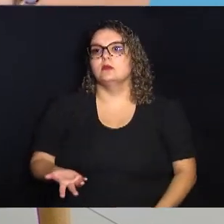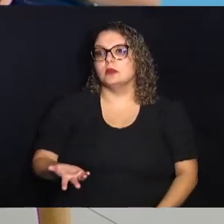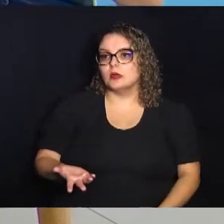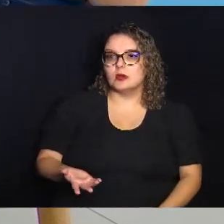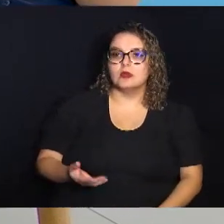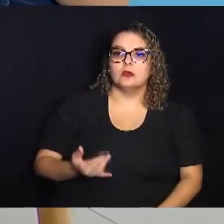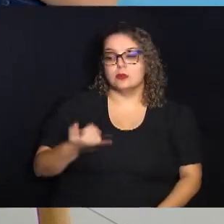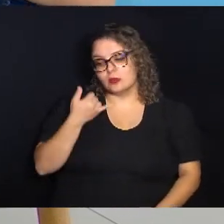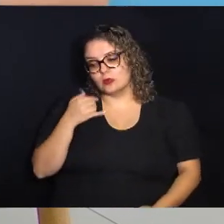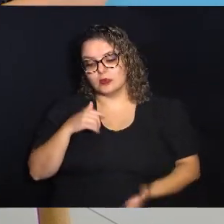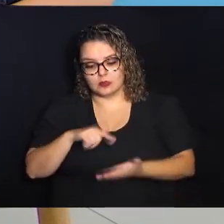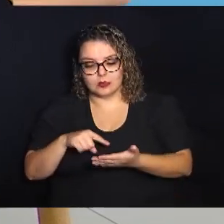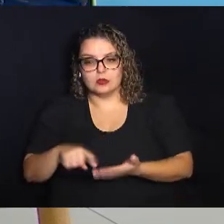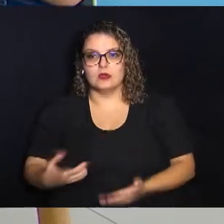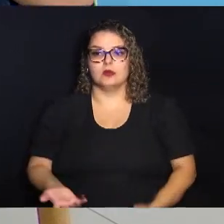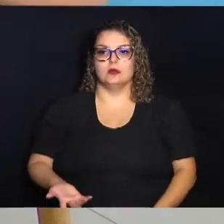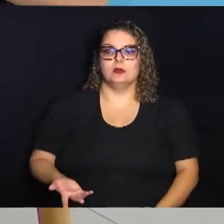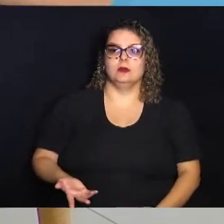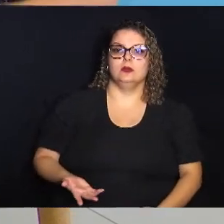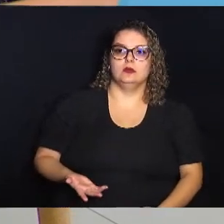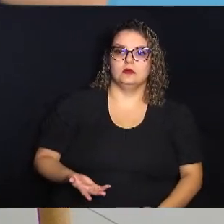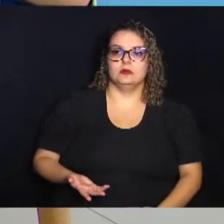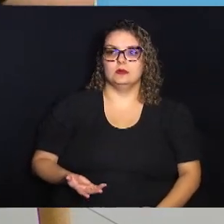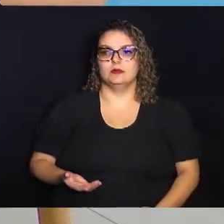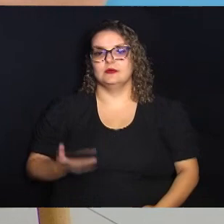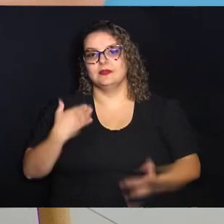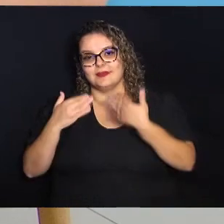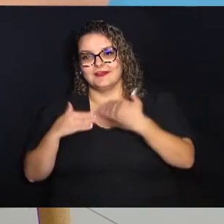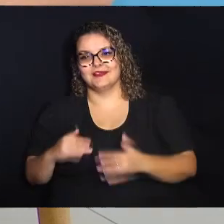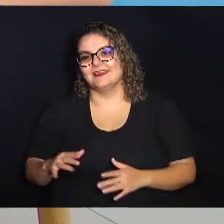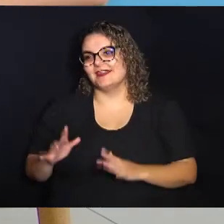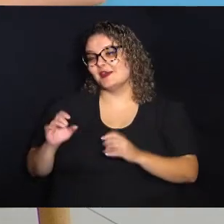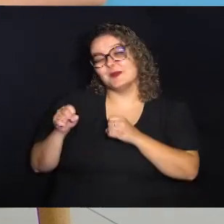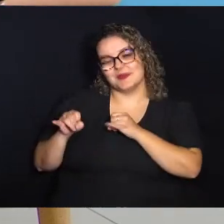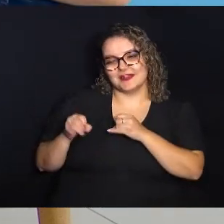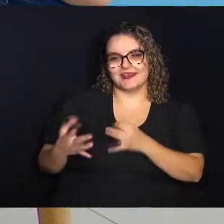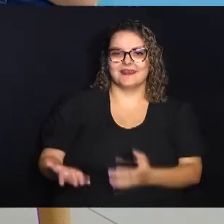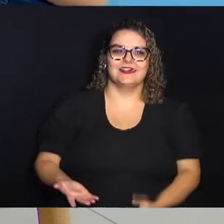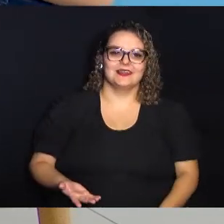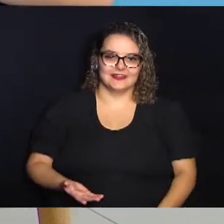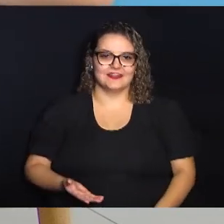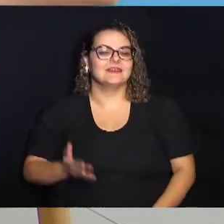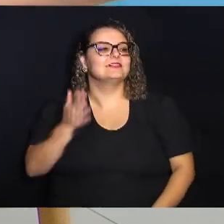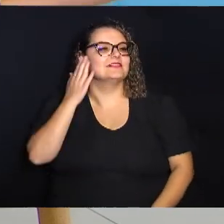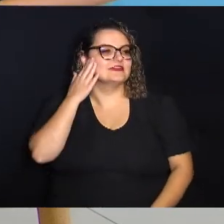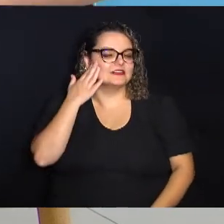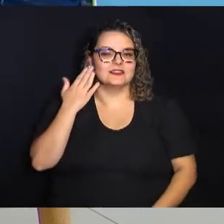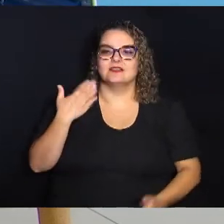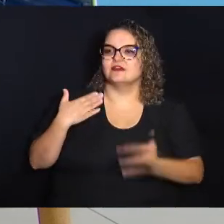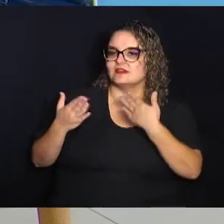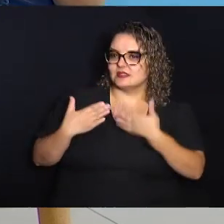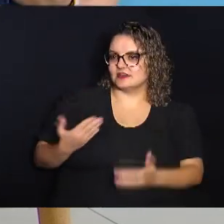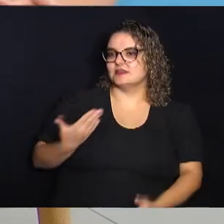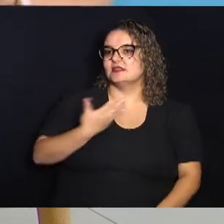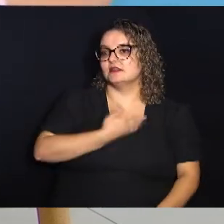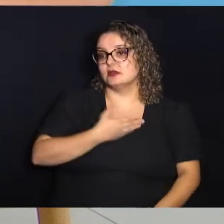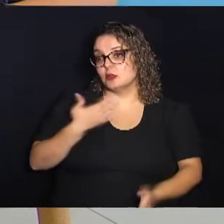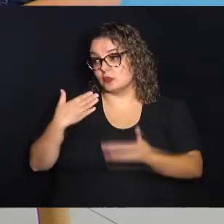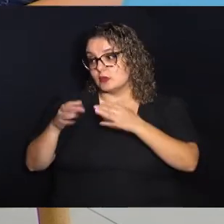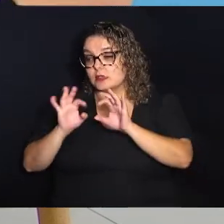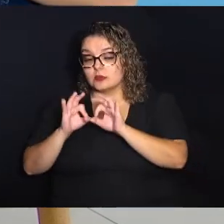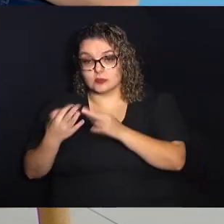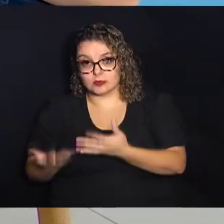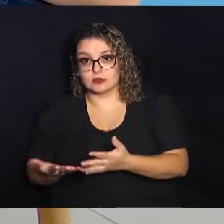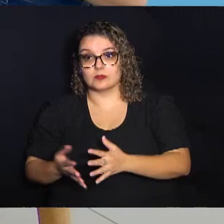música, às vezes olhar o celular, né? O pessoal vai falar com um crush aí. Então tem um momento para conversar com os amigos, às vezes falar com a